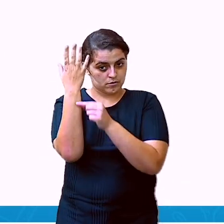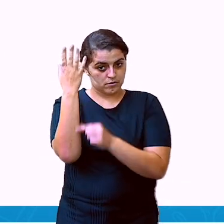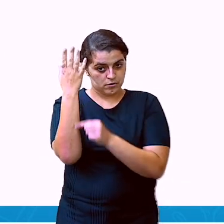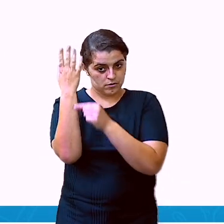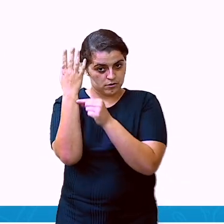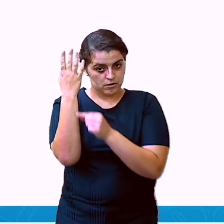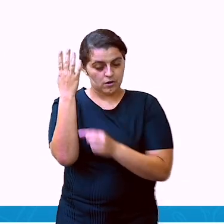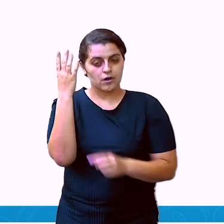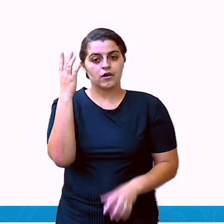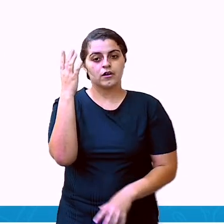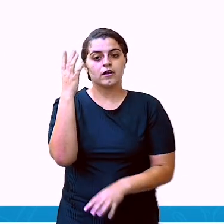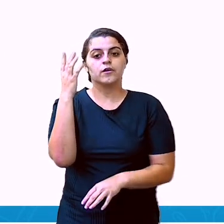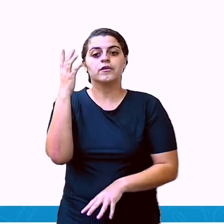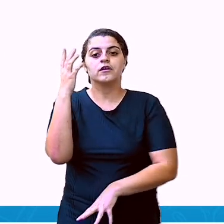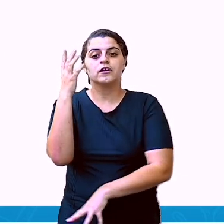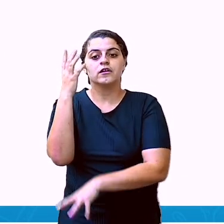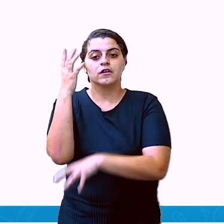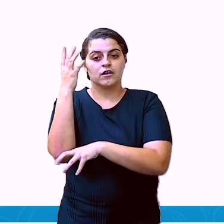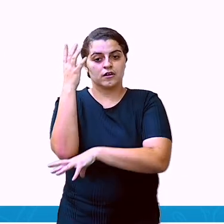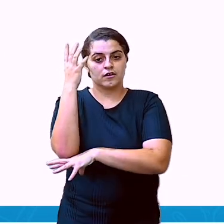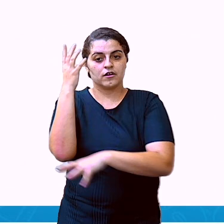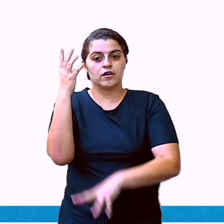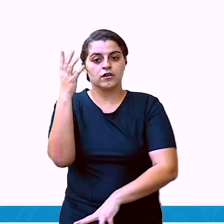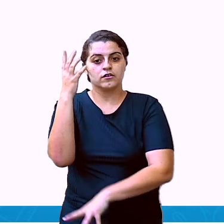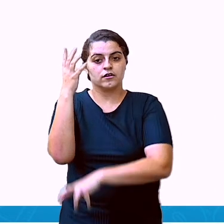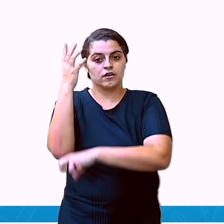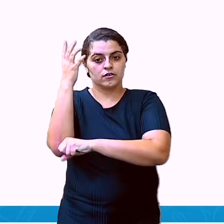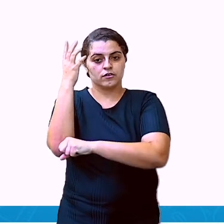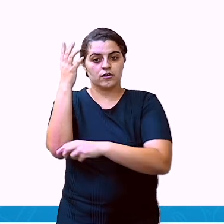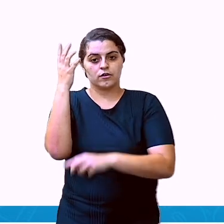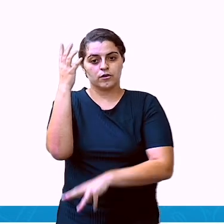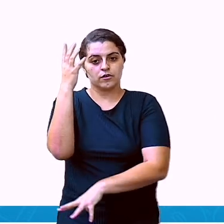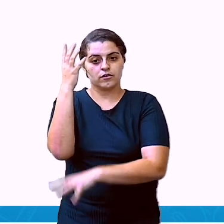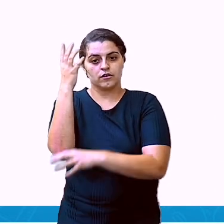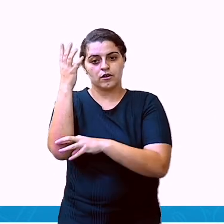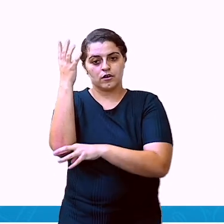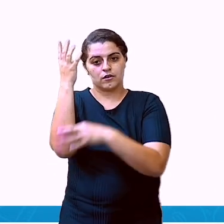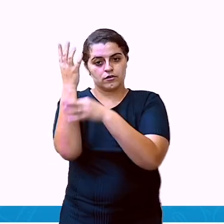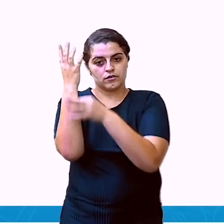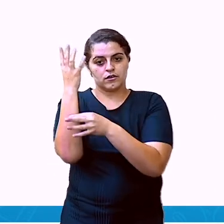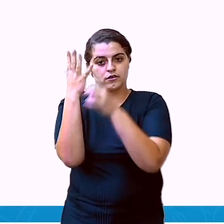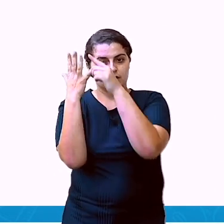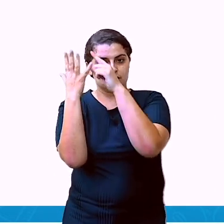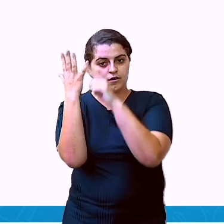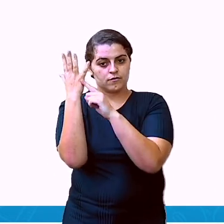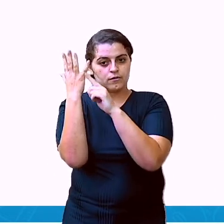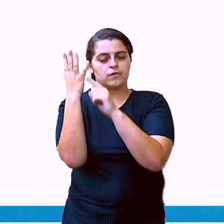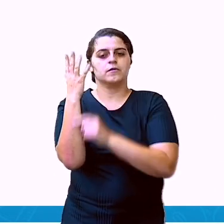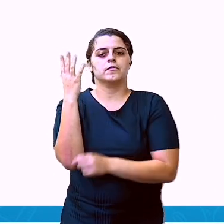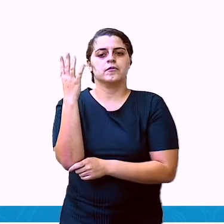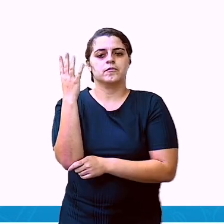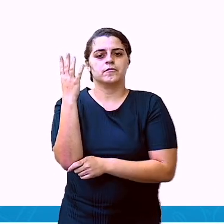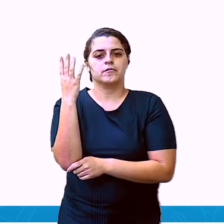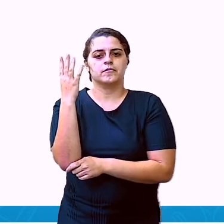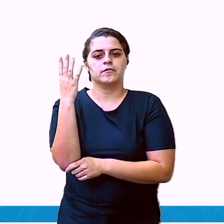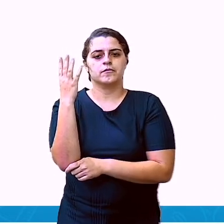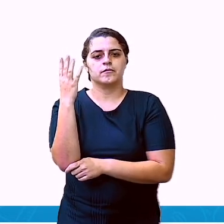o condutor da seiva das plantas. Serve para sustentar a copa da planta.